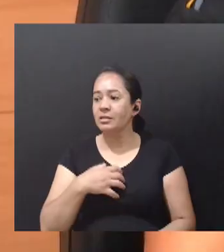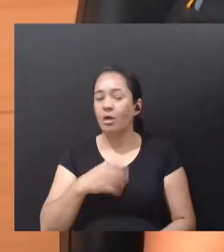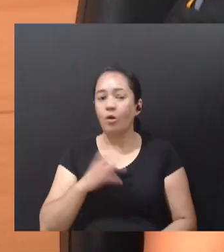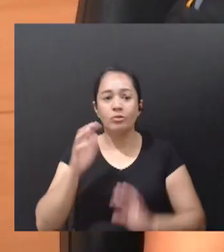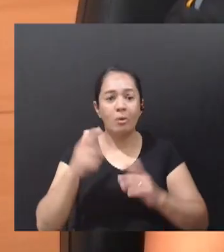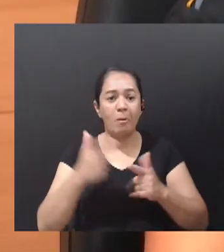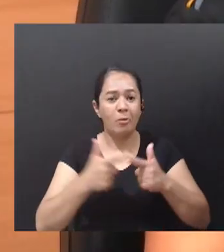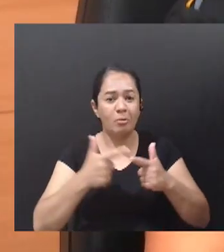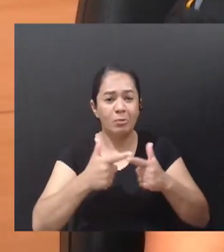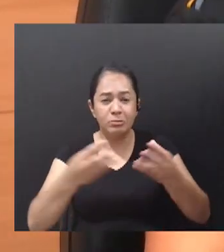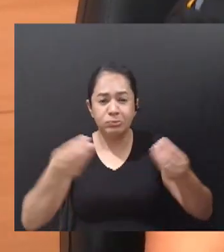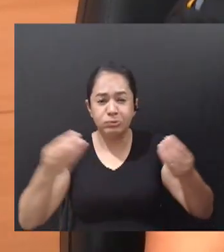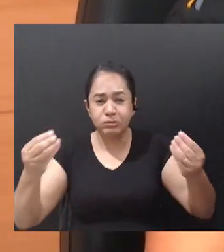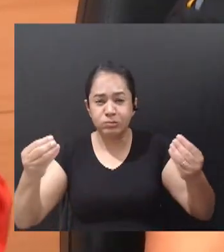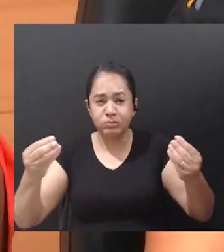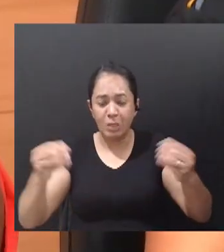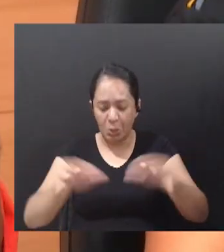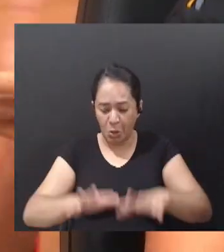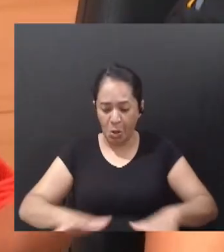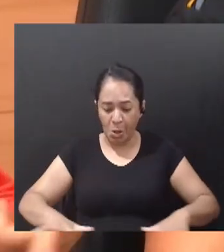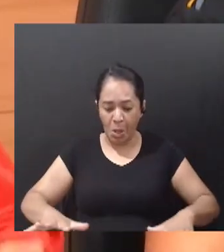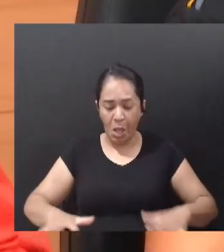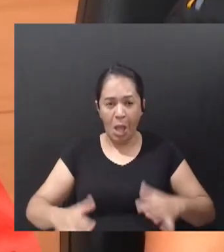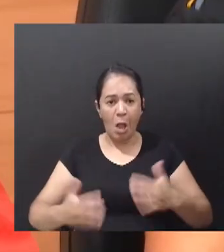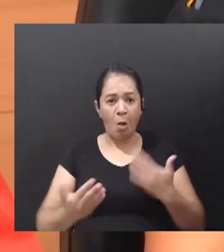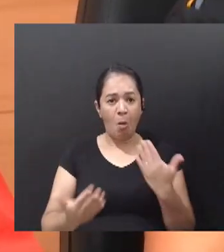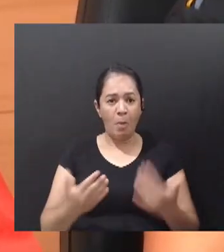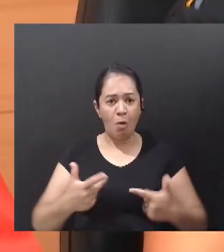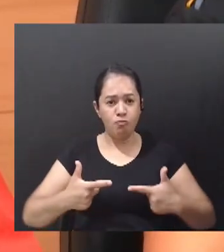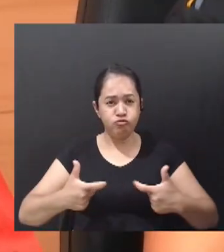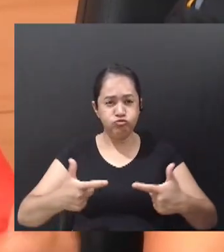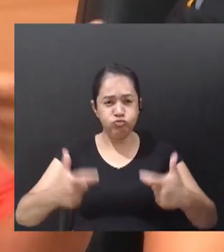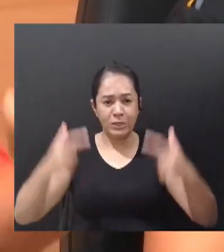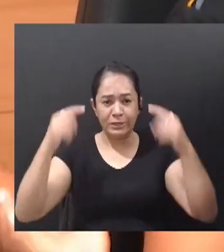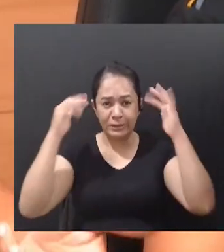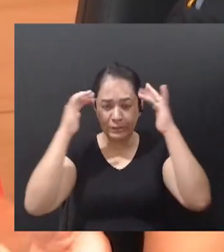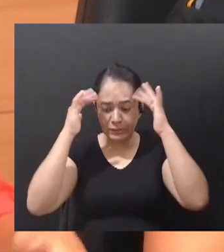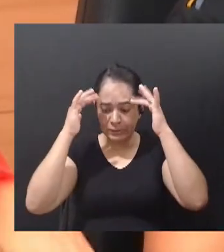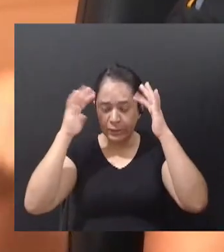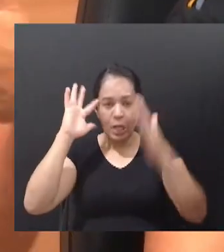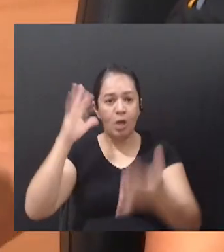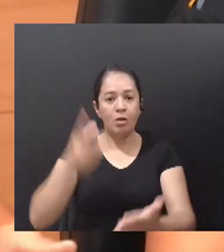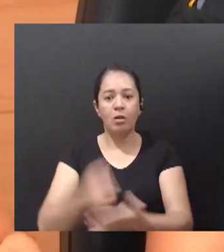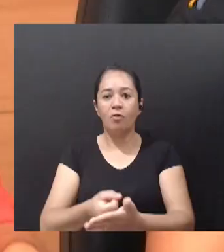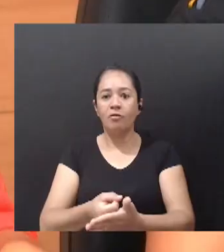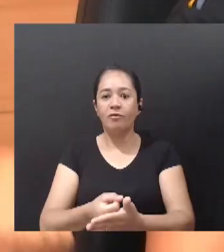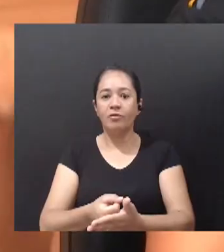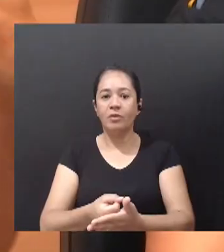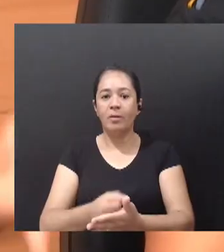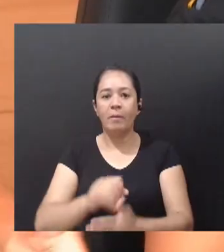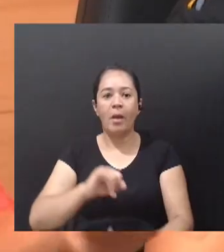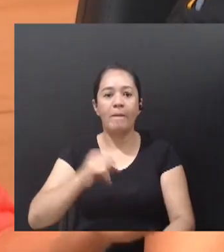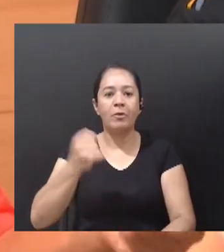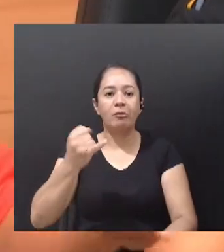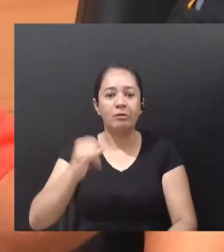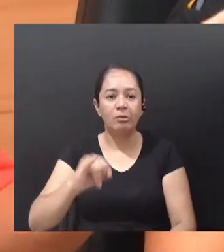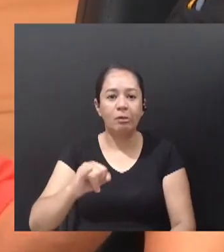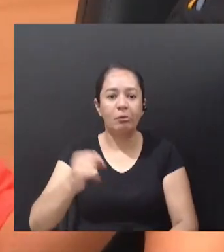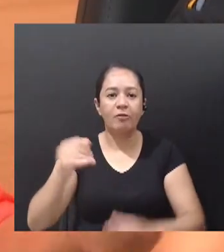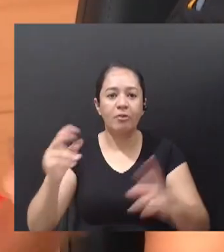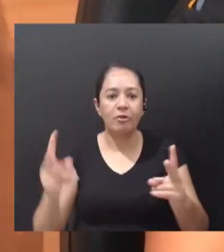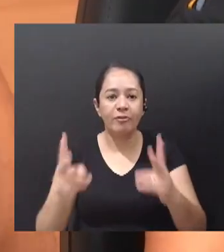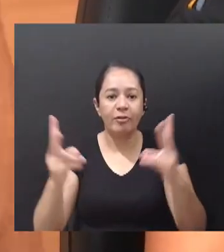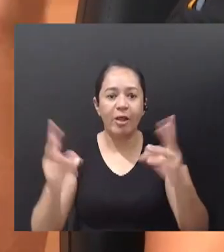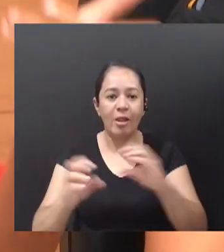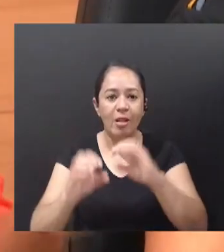campo minado. E a cabeça pensou e resolveu, mas não foi aproveitado, não foi valorizado, porque nós